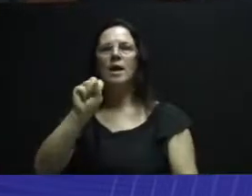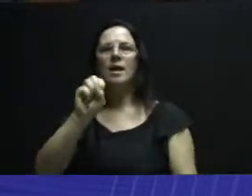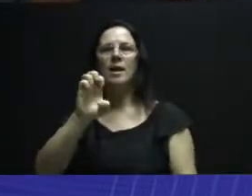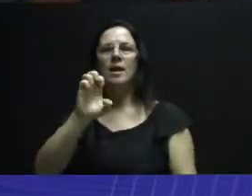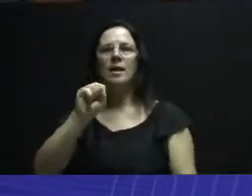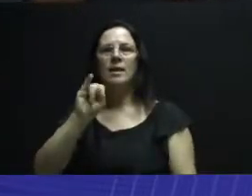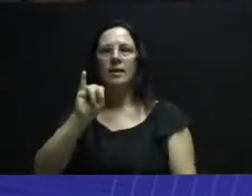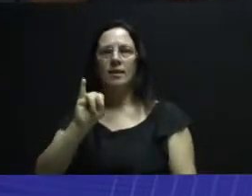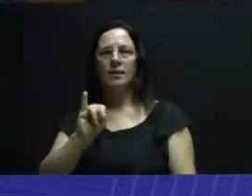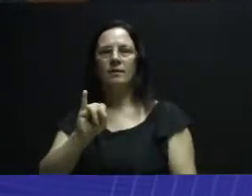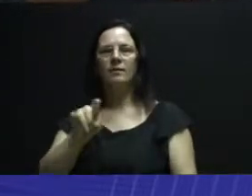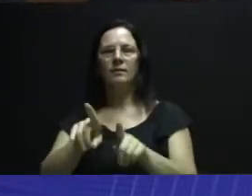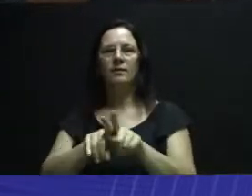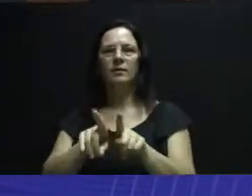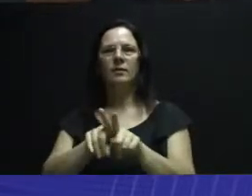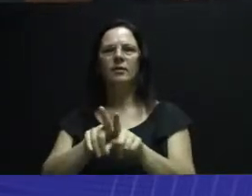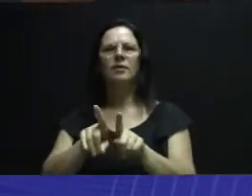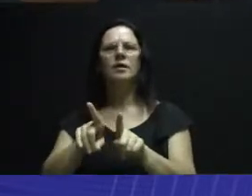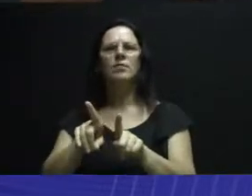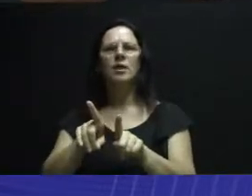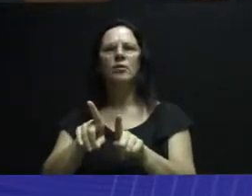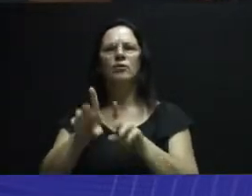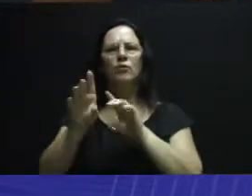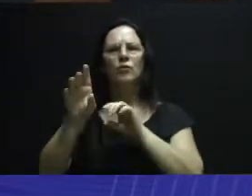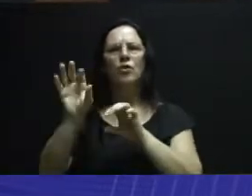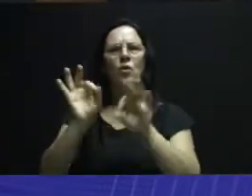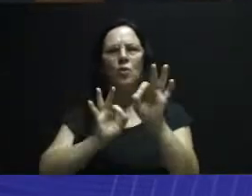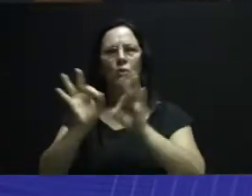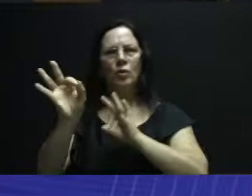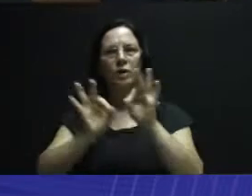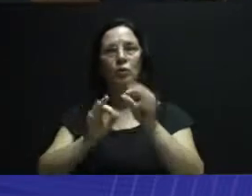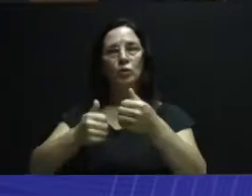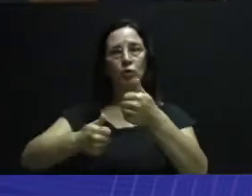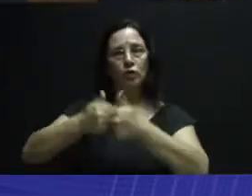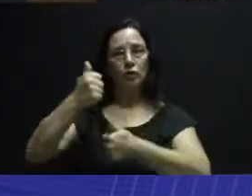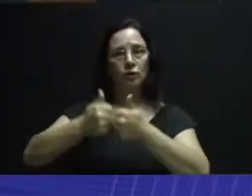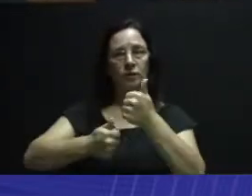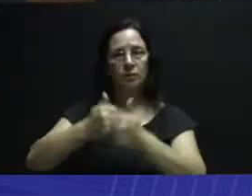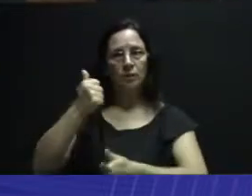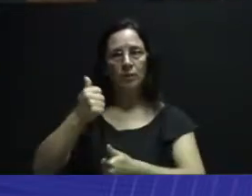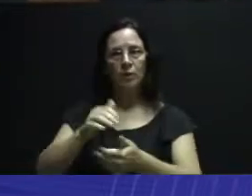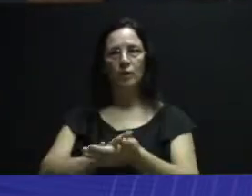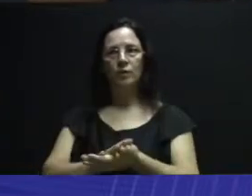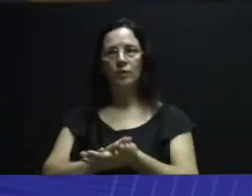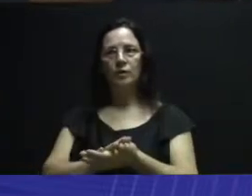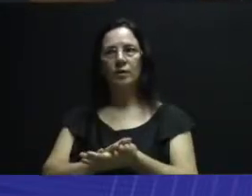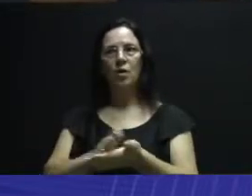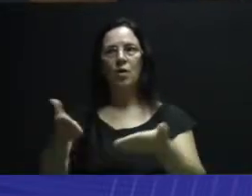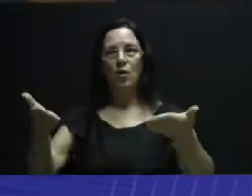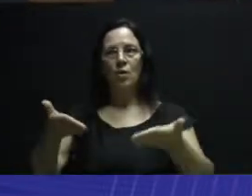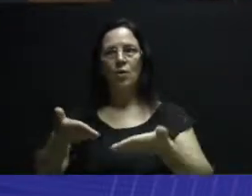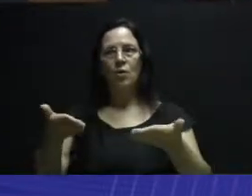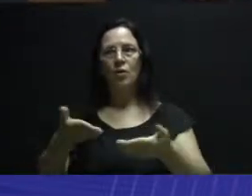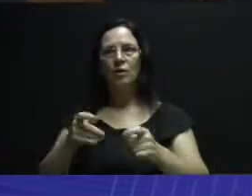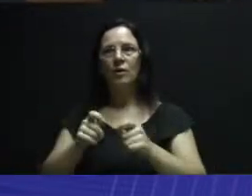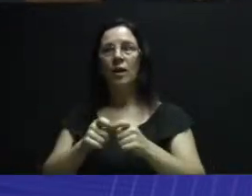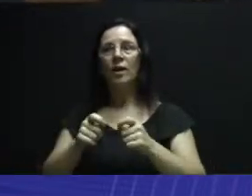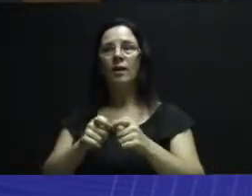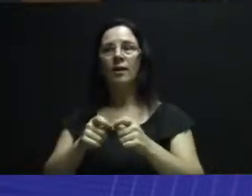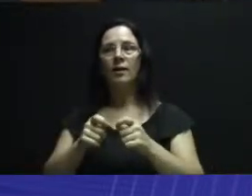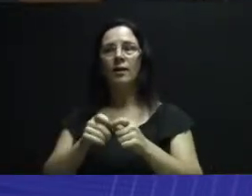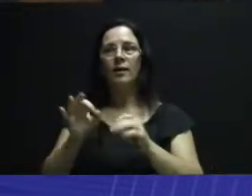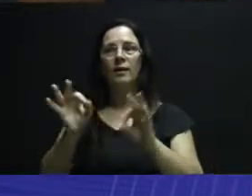Ainda no SESI, foi orientador e coordenador de esportes, onde atualmente exerce a função